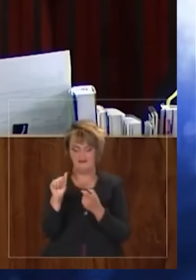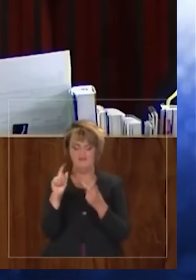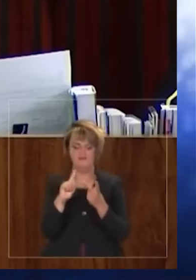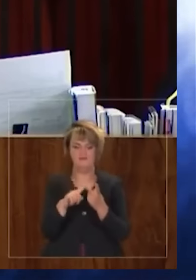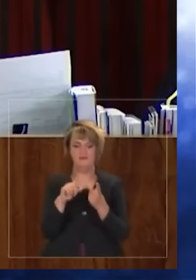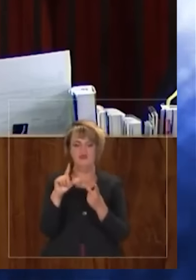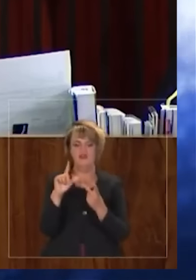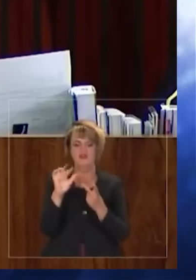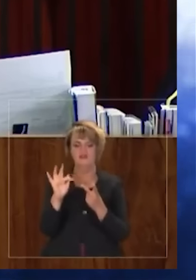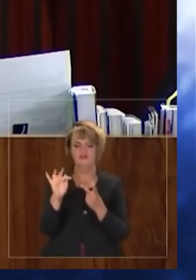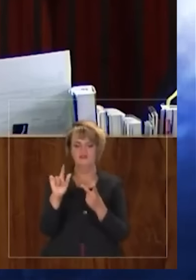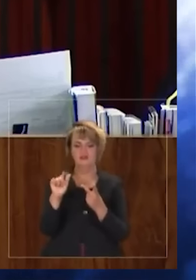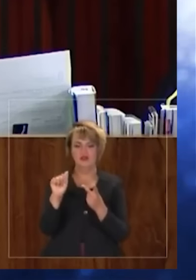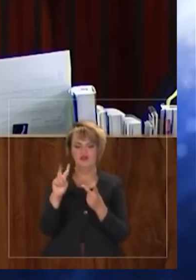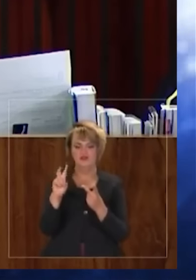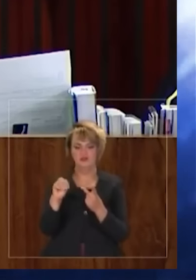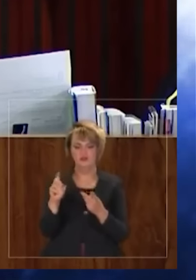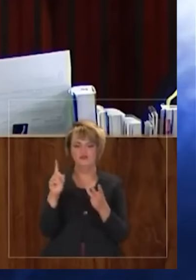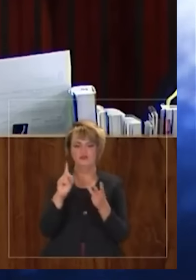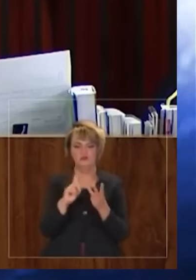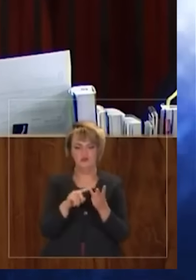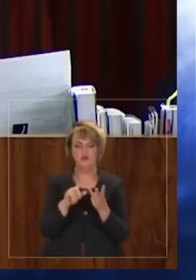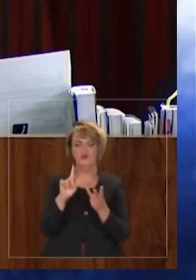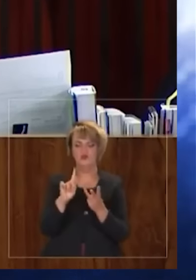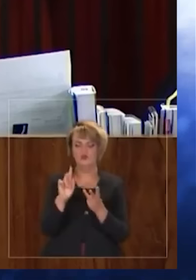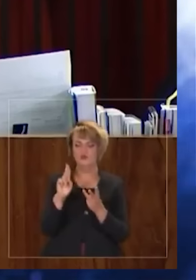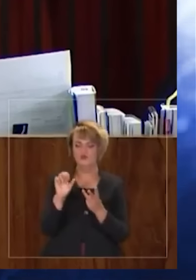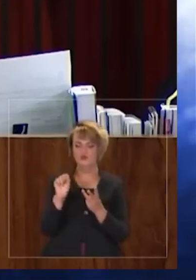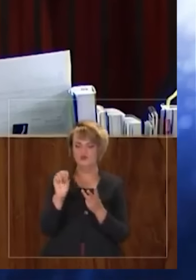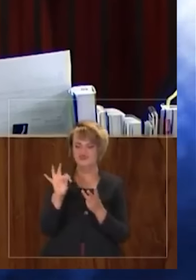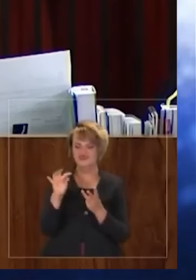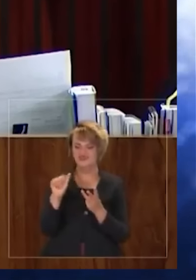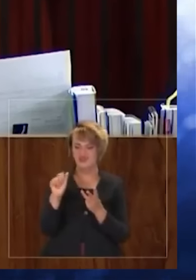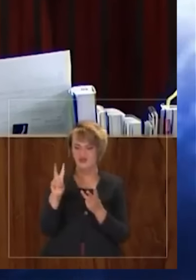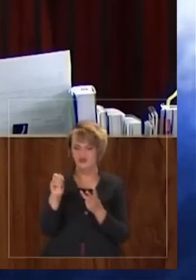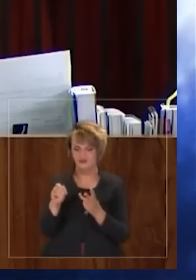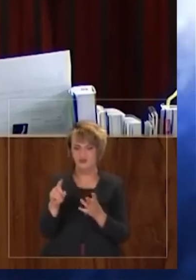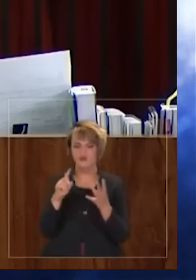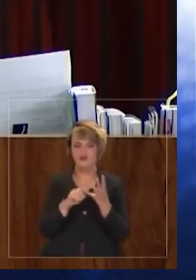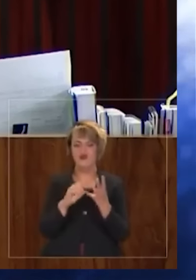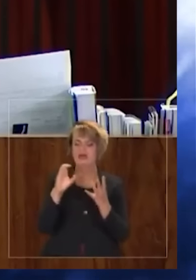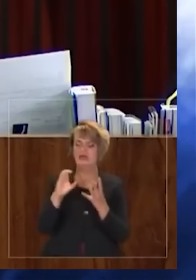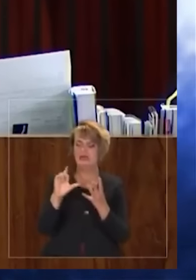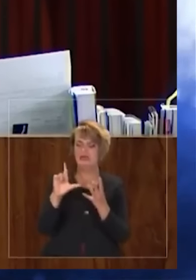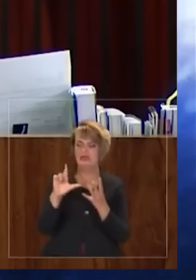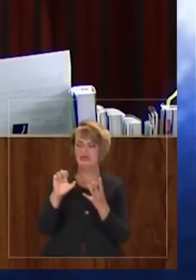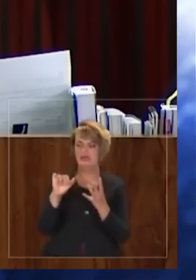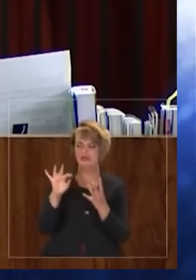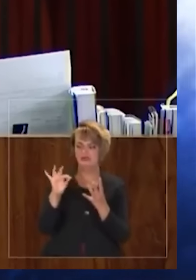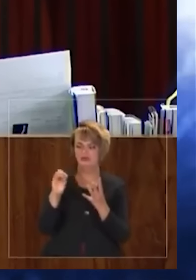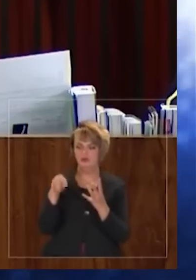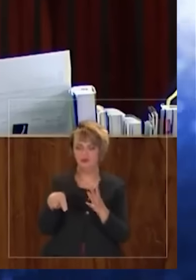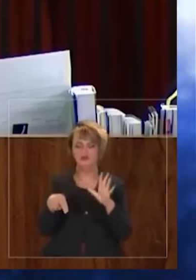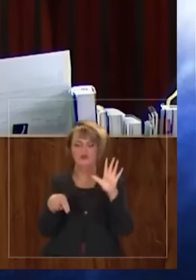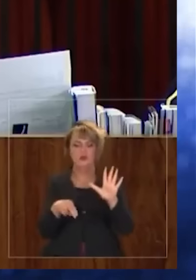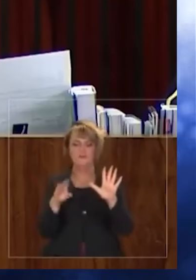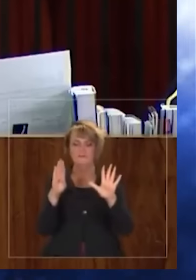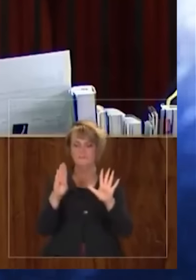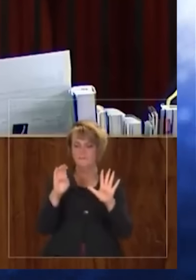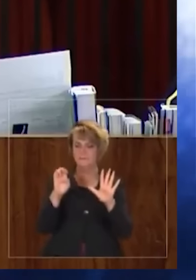Oliveira Flávio Nantes bolsonaro Gustavo gaer Machado de Araújo Cleiton Gontijo de